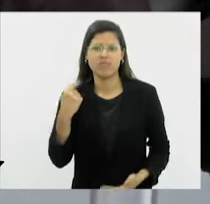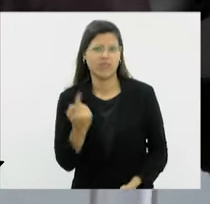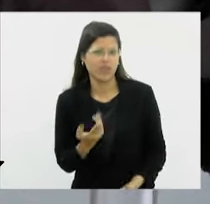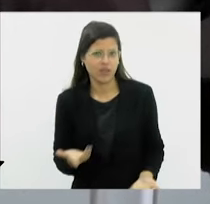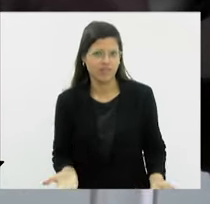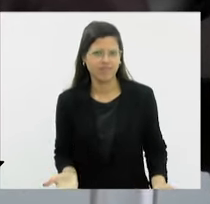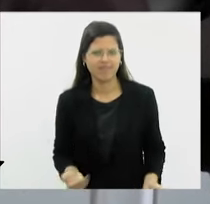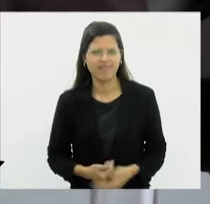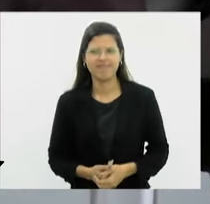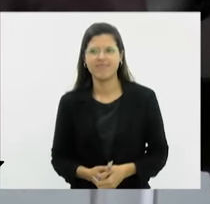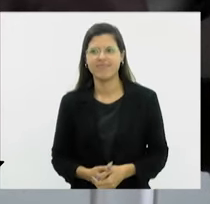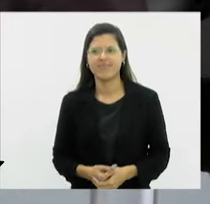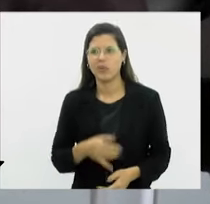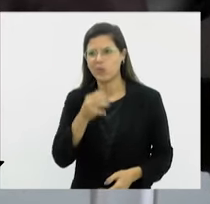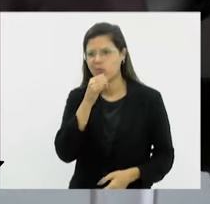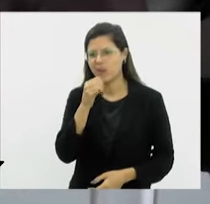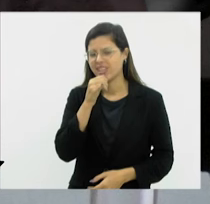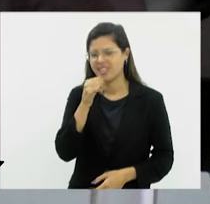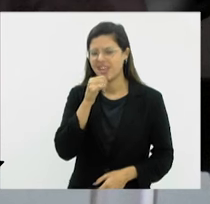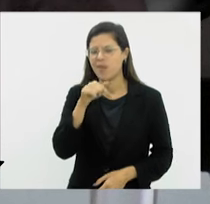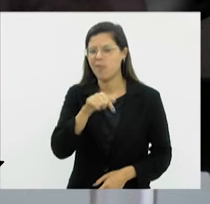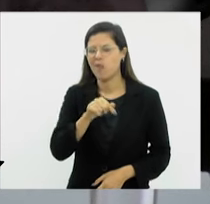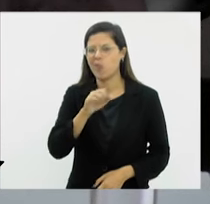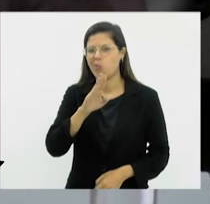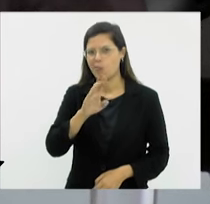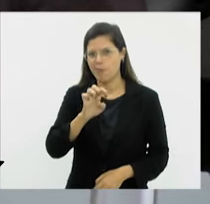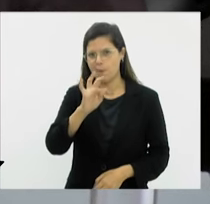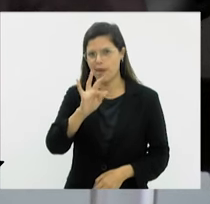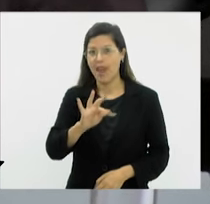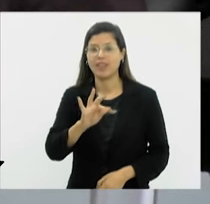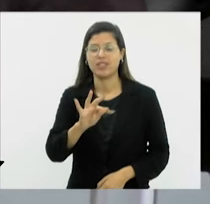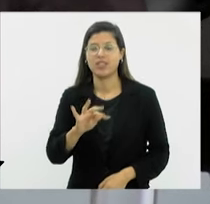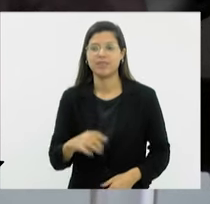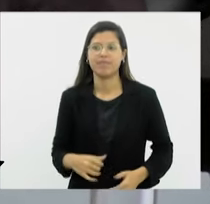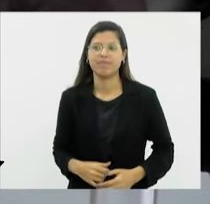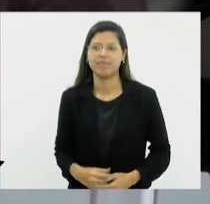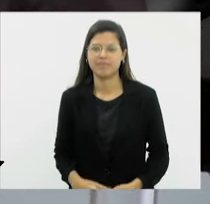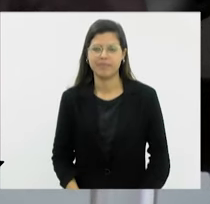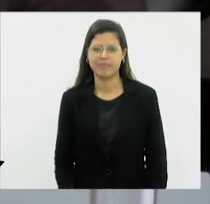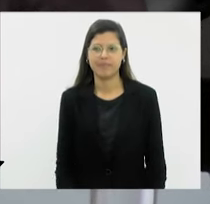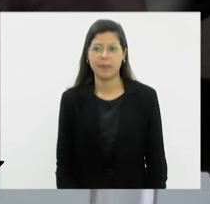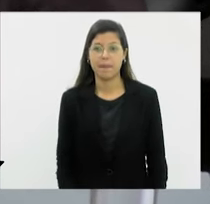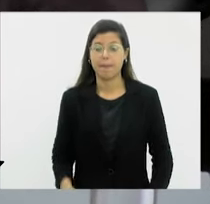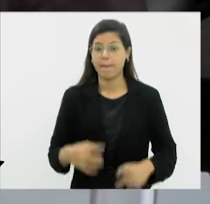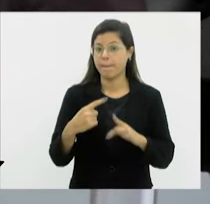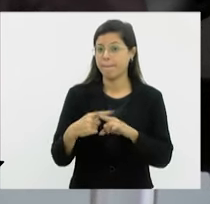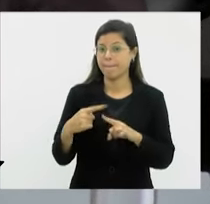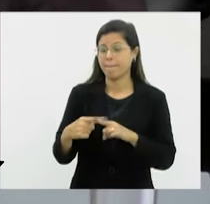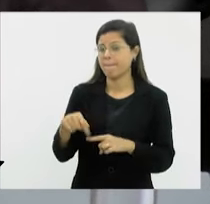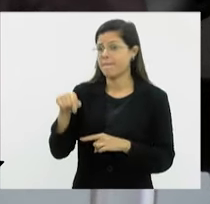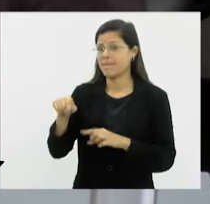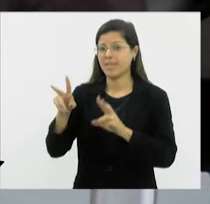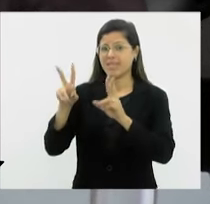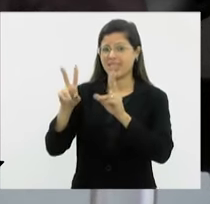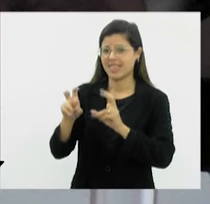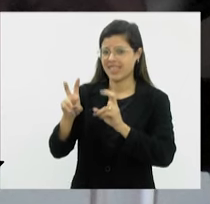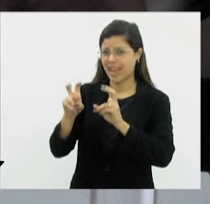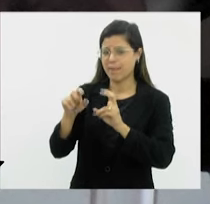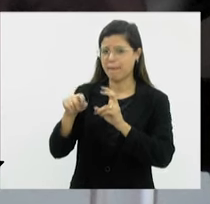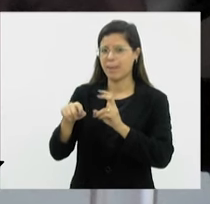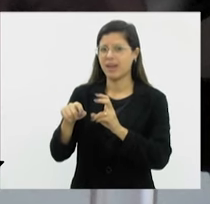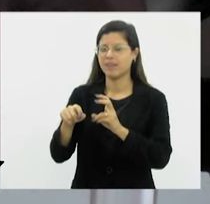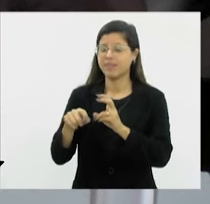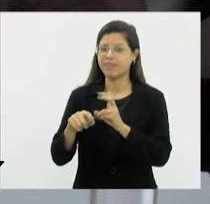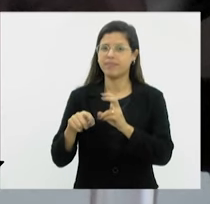Então, eu estou dando um exemplo da questão do bet, porque esse é um tema, né,